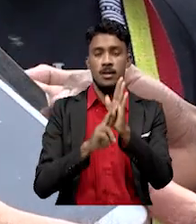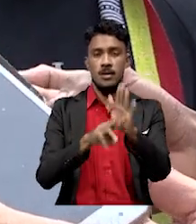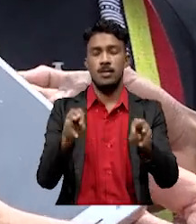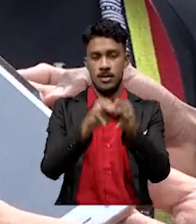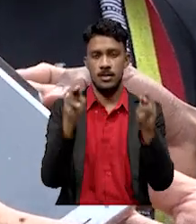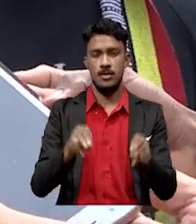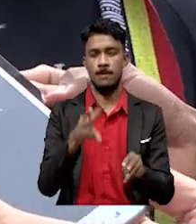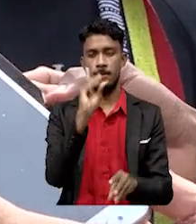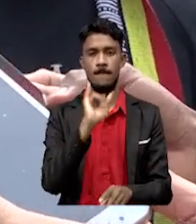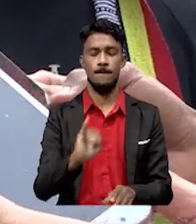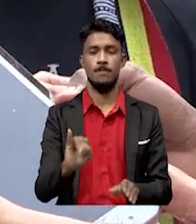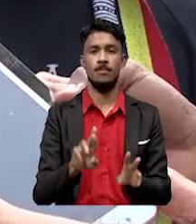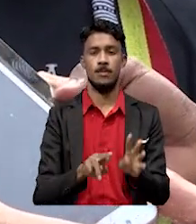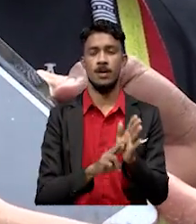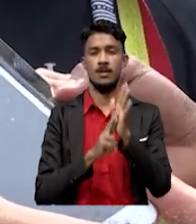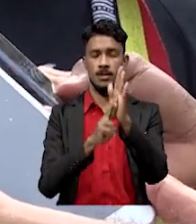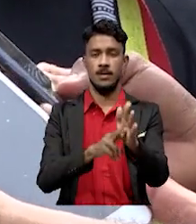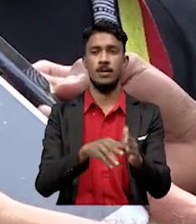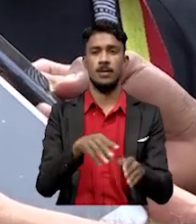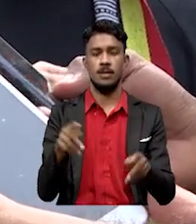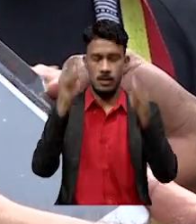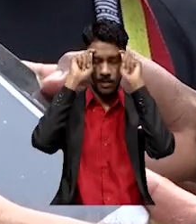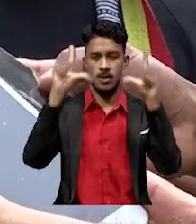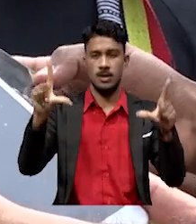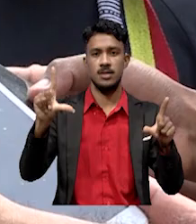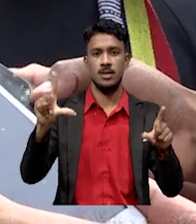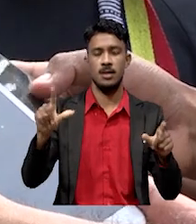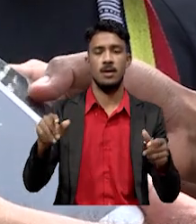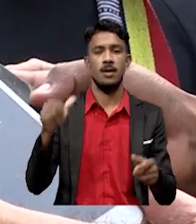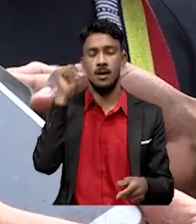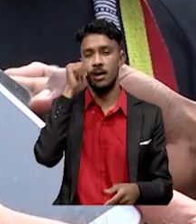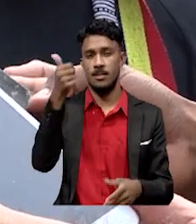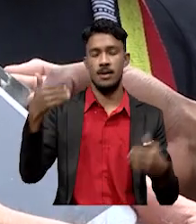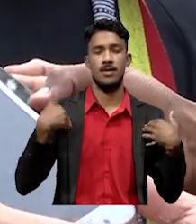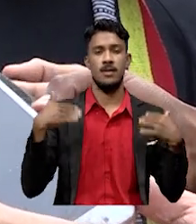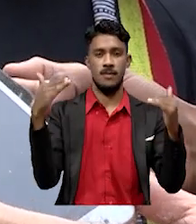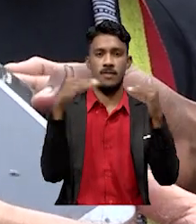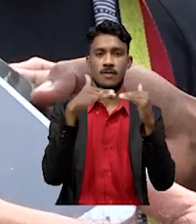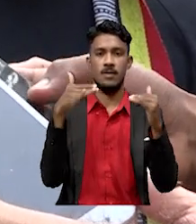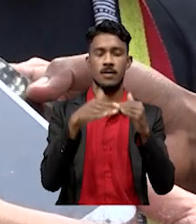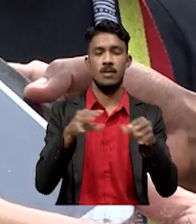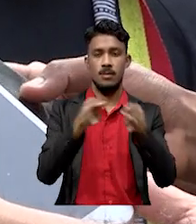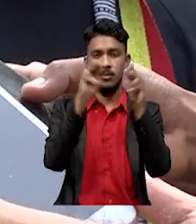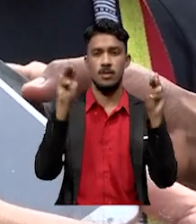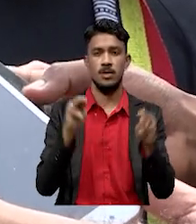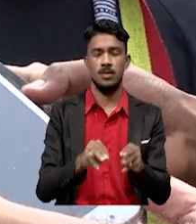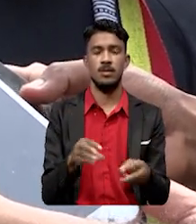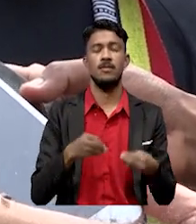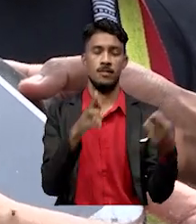Timor Leste nian ita re mate huing. Abang iha tomare de pose konferensia municipal tomare de pose